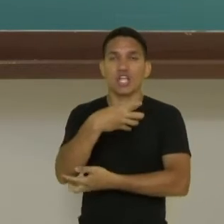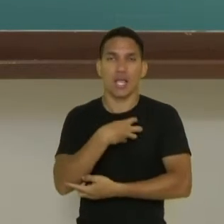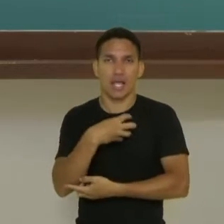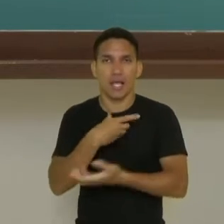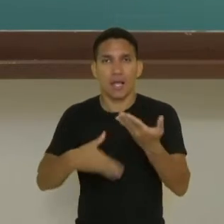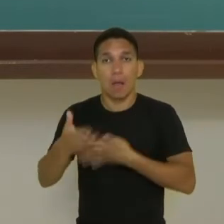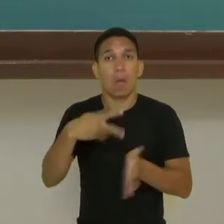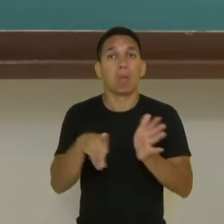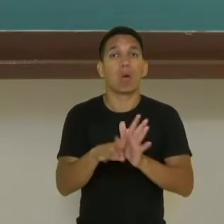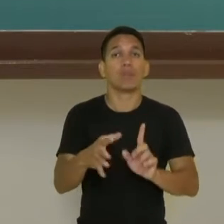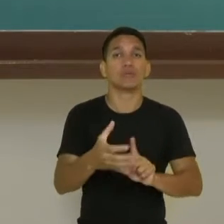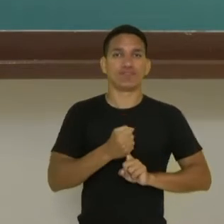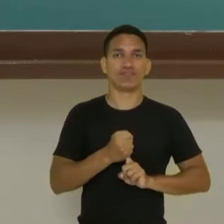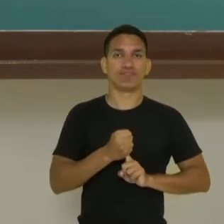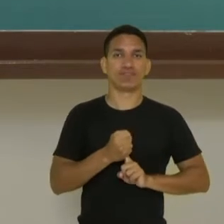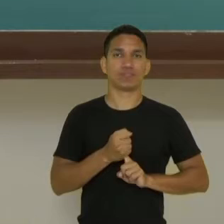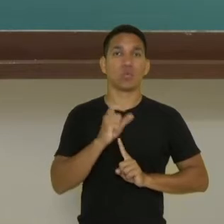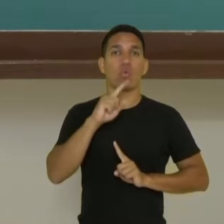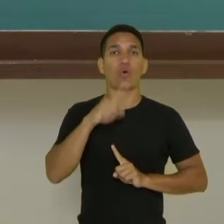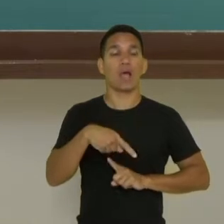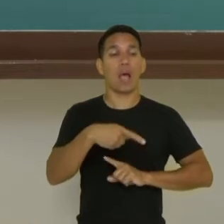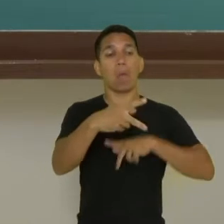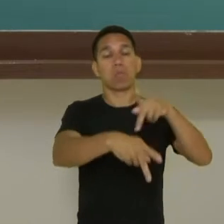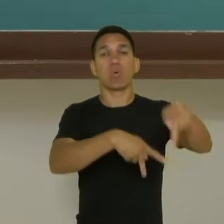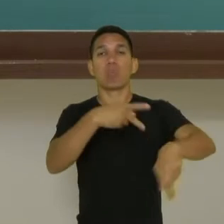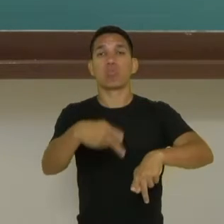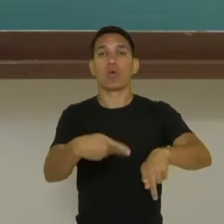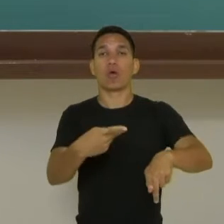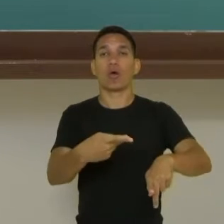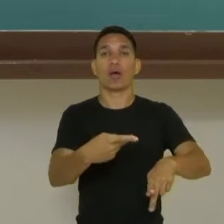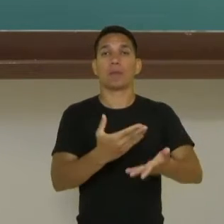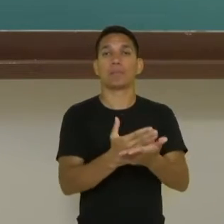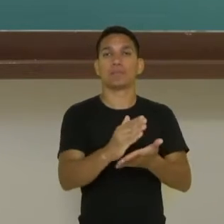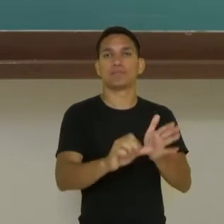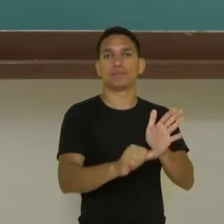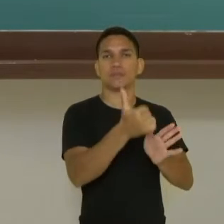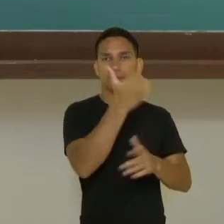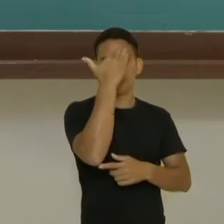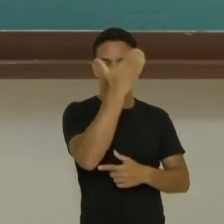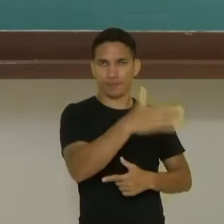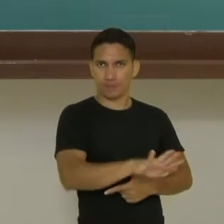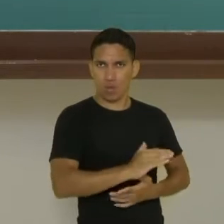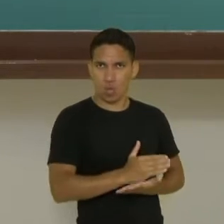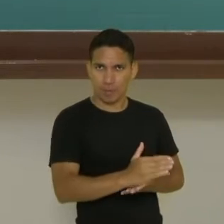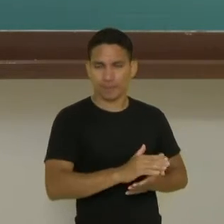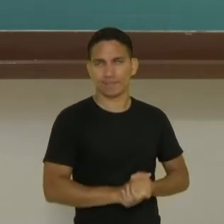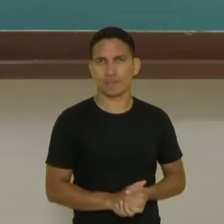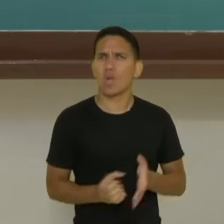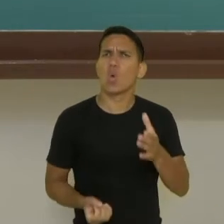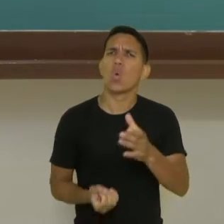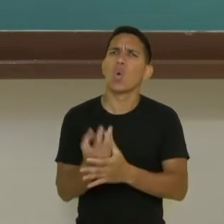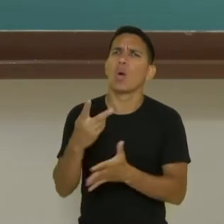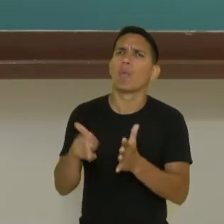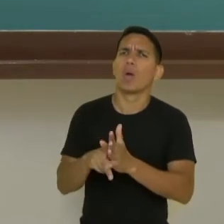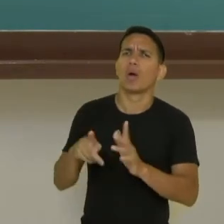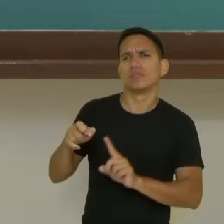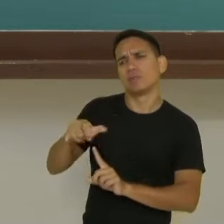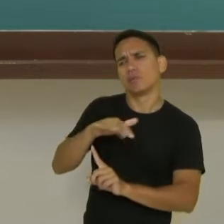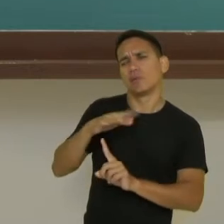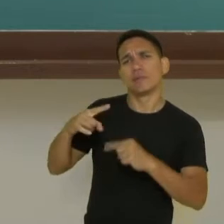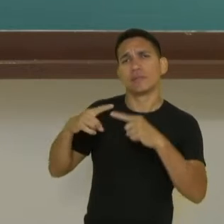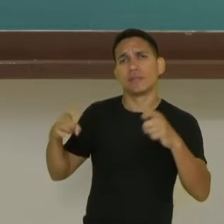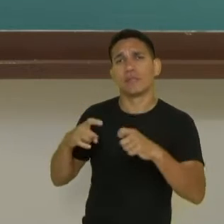pela dominação sobre as populações nativas. Surgimento da antropologia evolucionista, também chamado